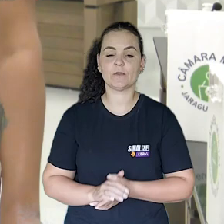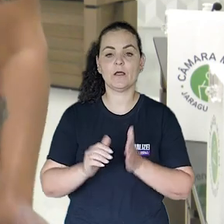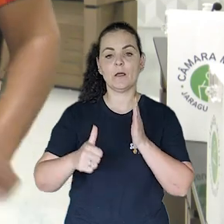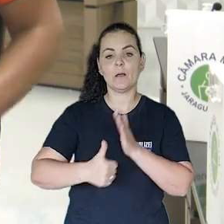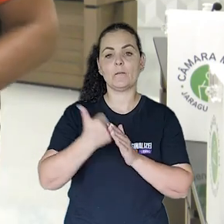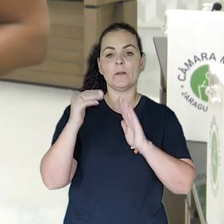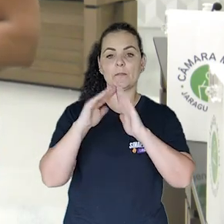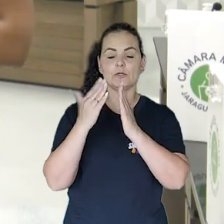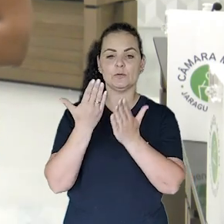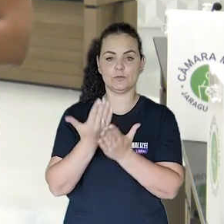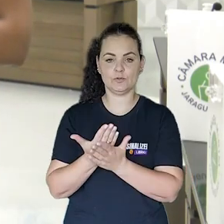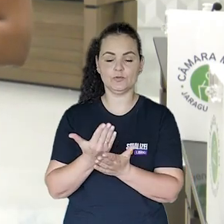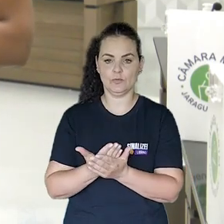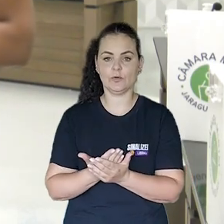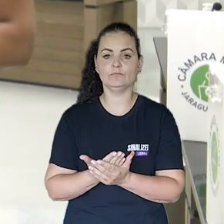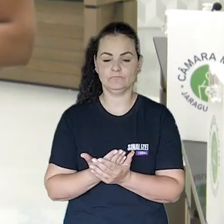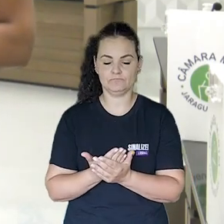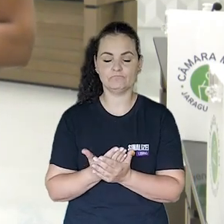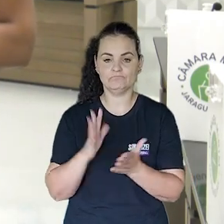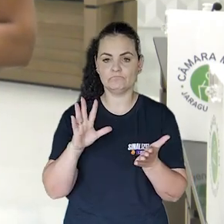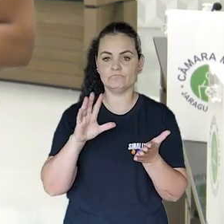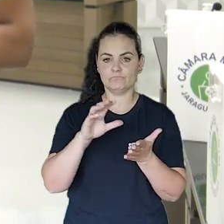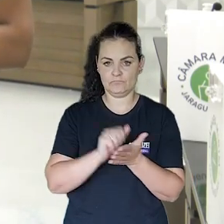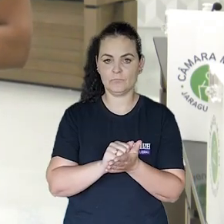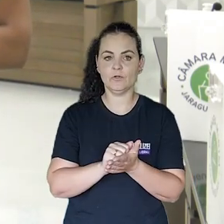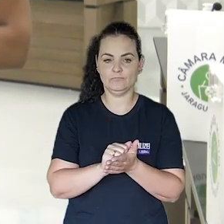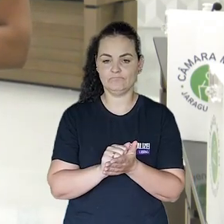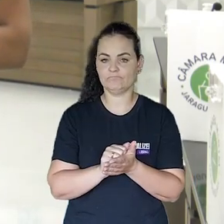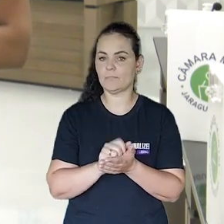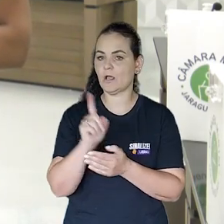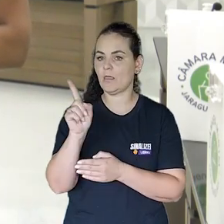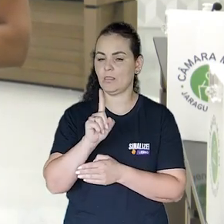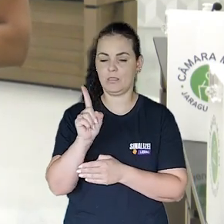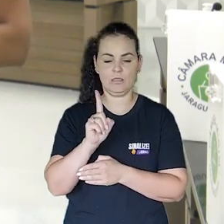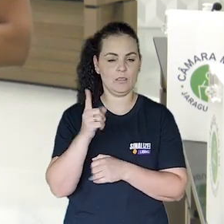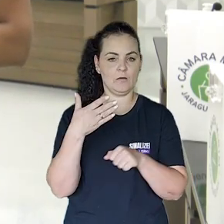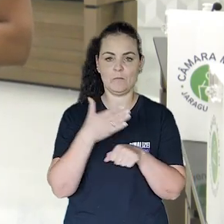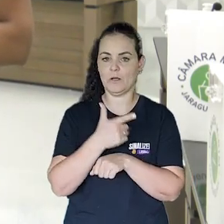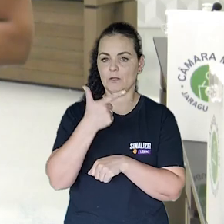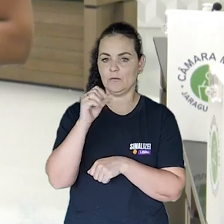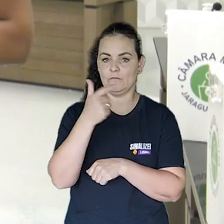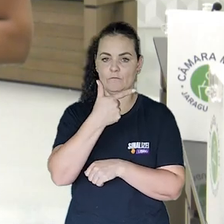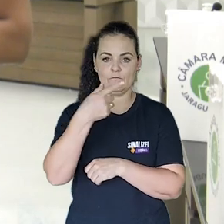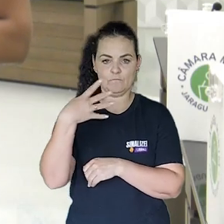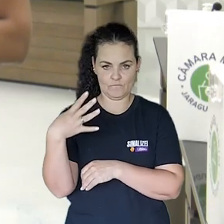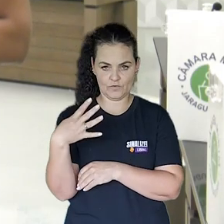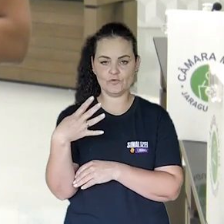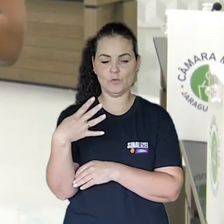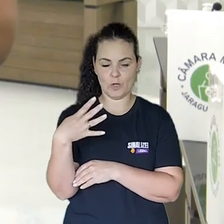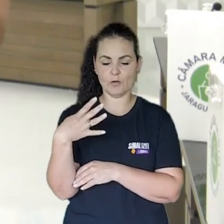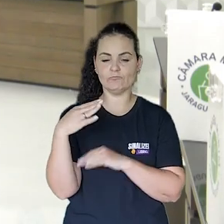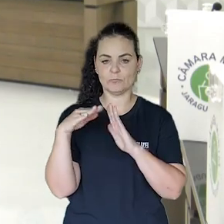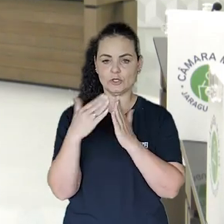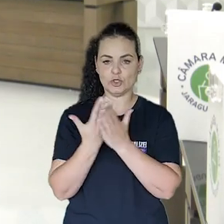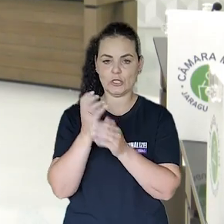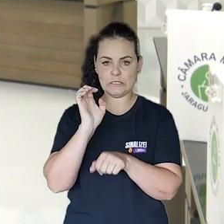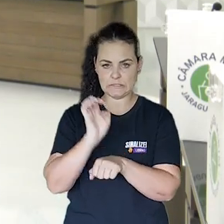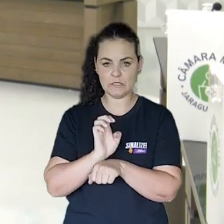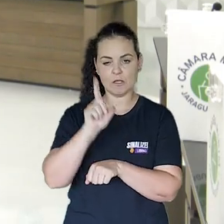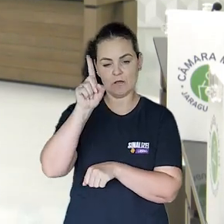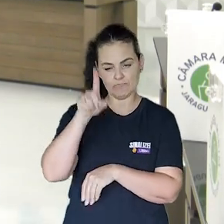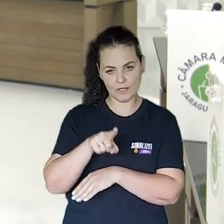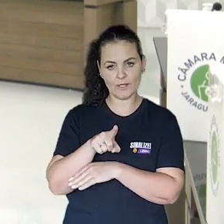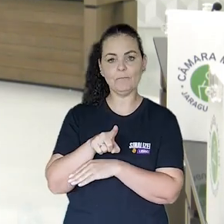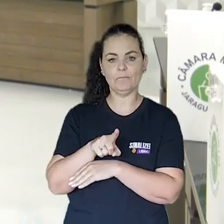Vereador Mirim no ano de 2024, de rede estadual, é o Colégio Policial Militar Feliciano Nunes Pires, que também